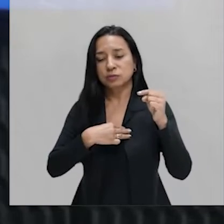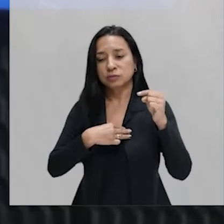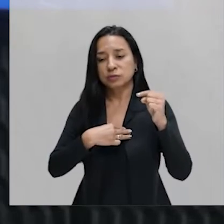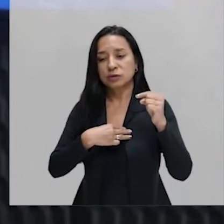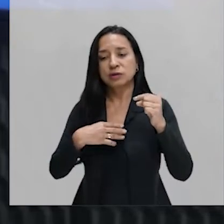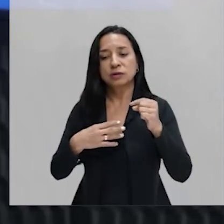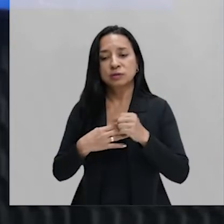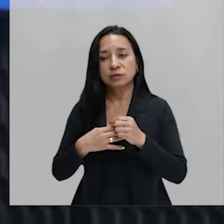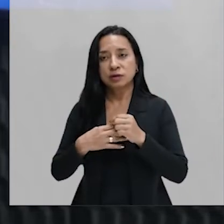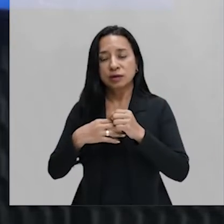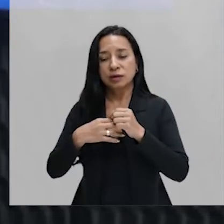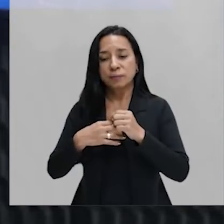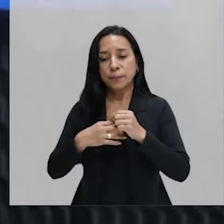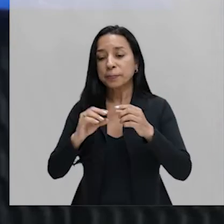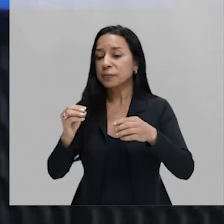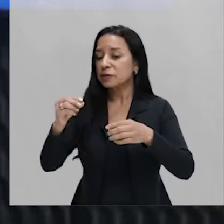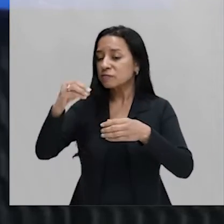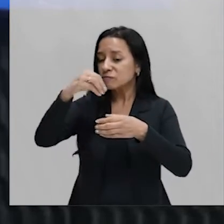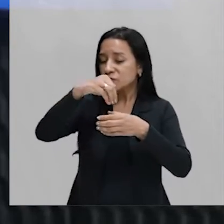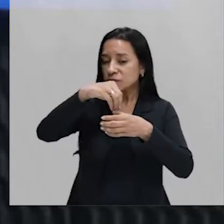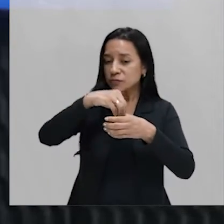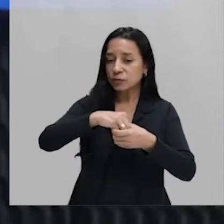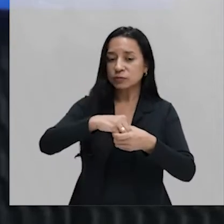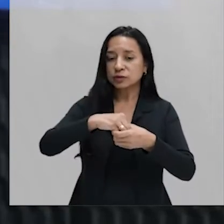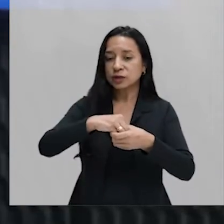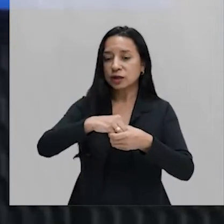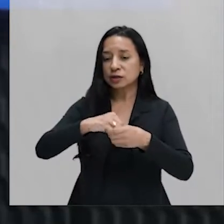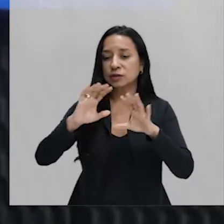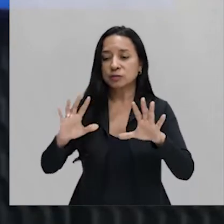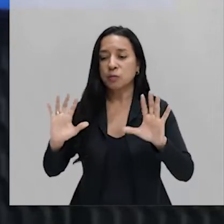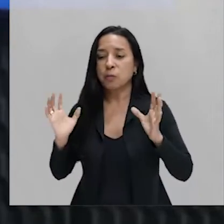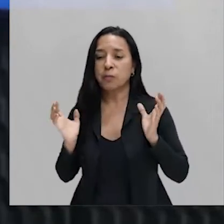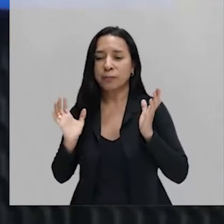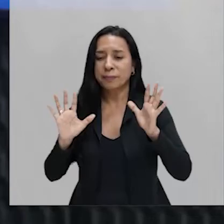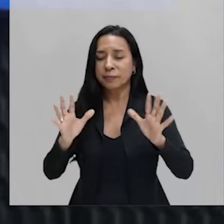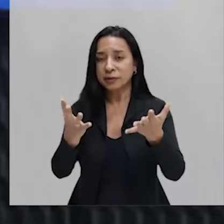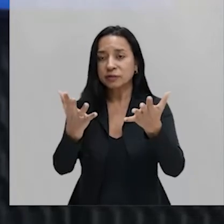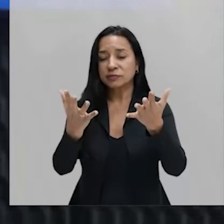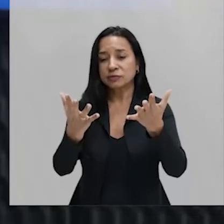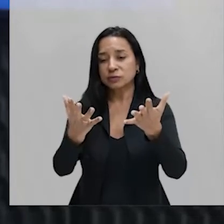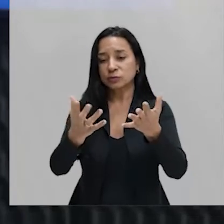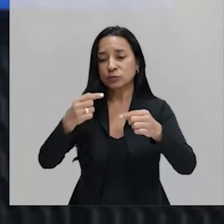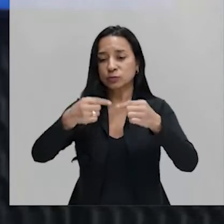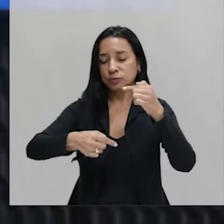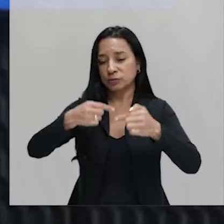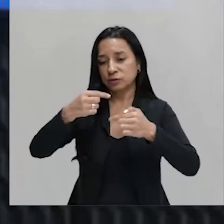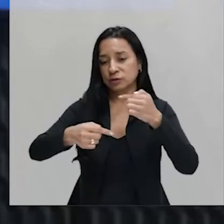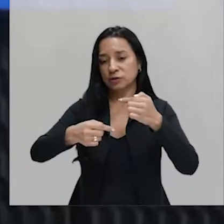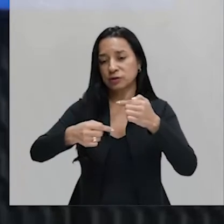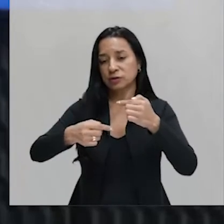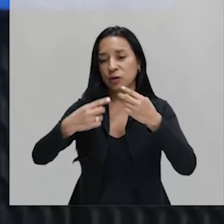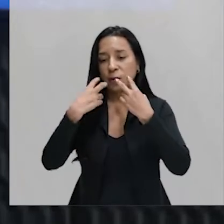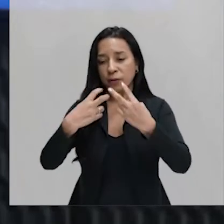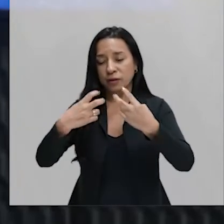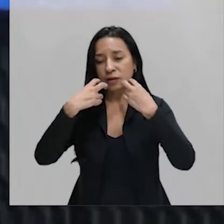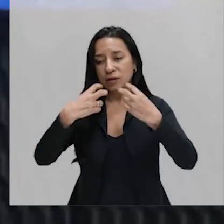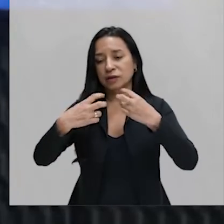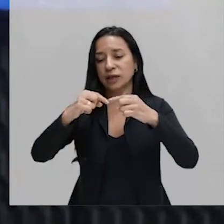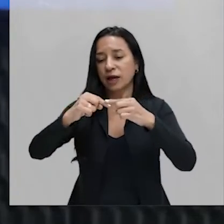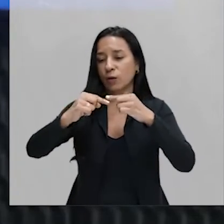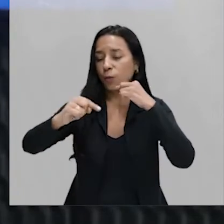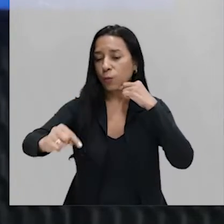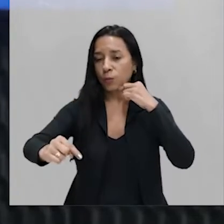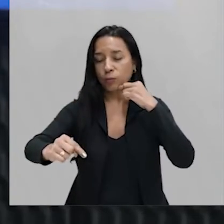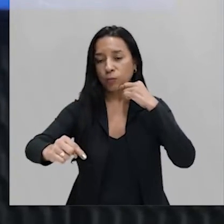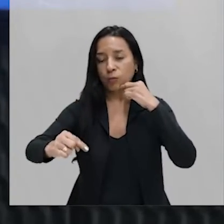muito voltado a manifestações políticas. Eu vou para a rua gritar com a minha arte e dizer que eu sou contra. Né? Dá para fazer isso